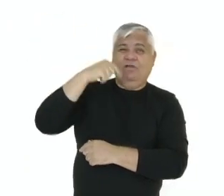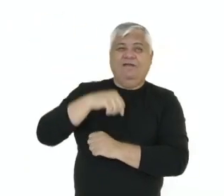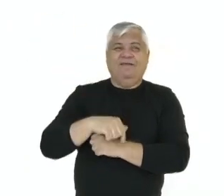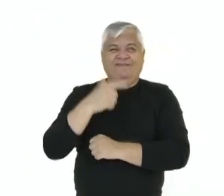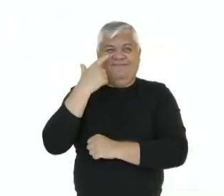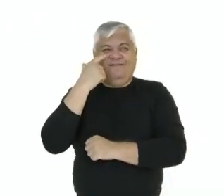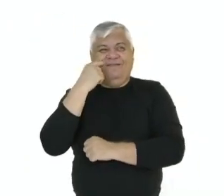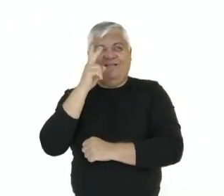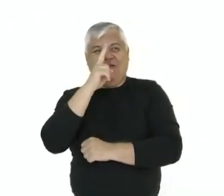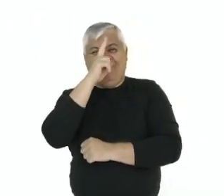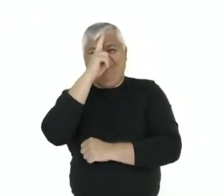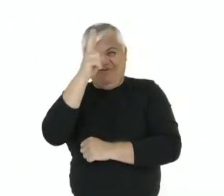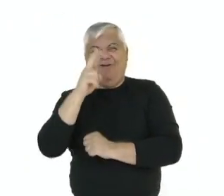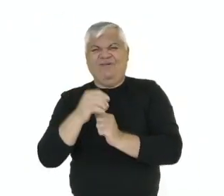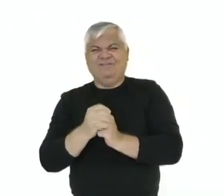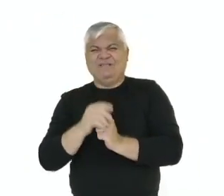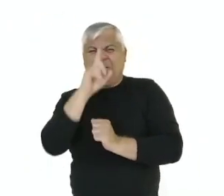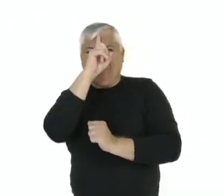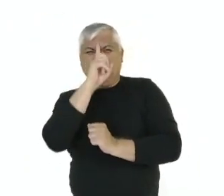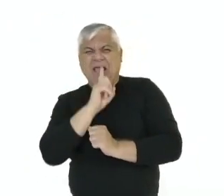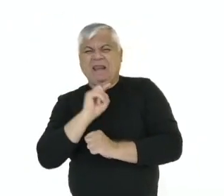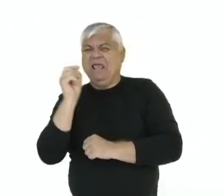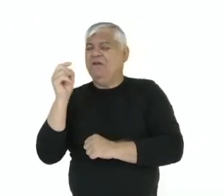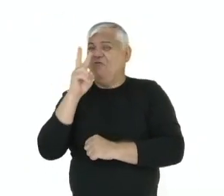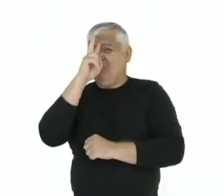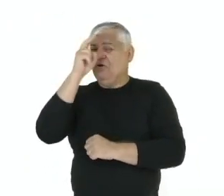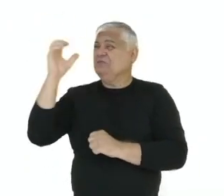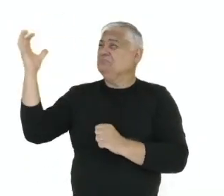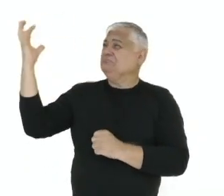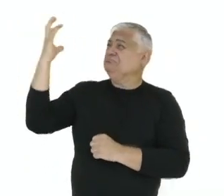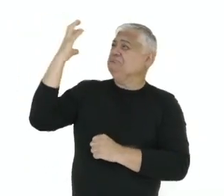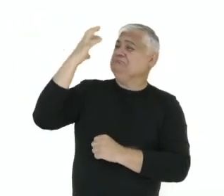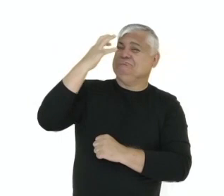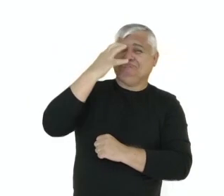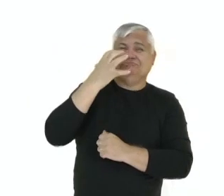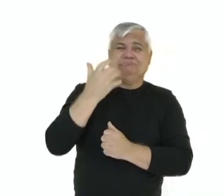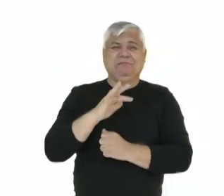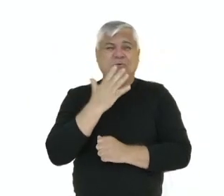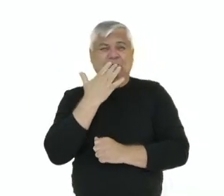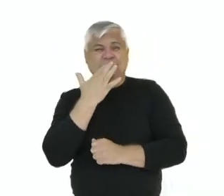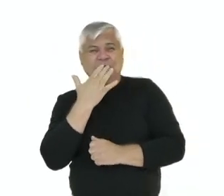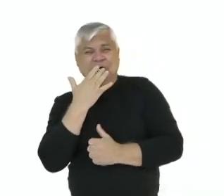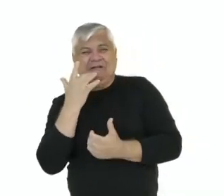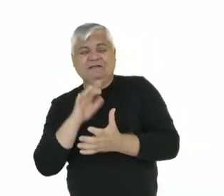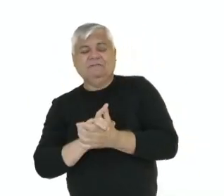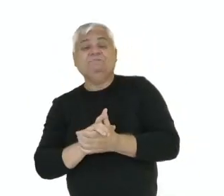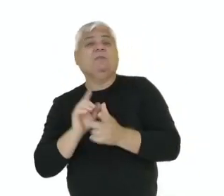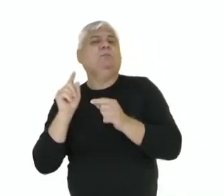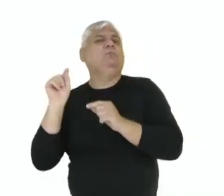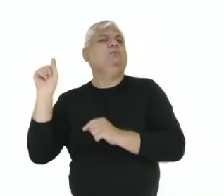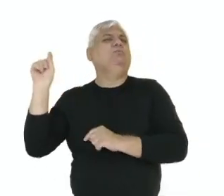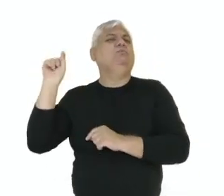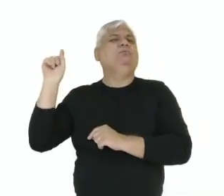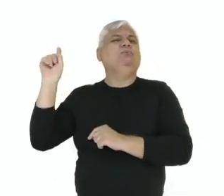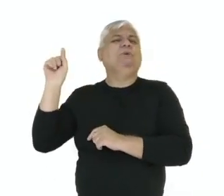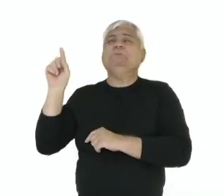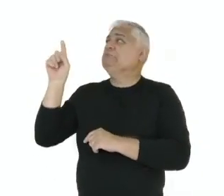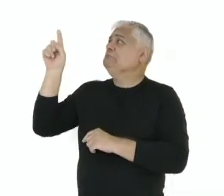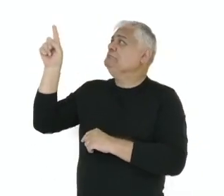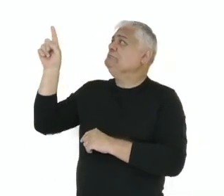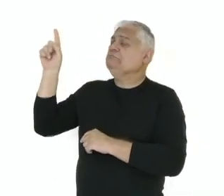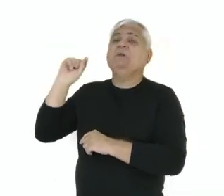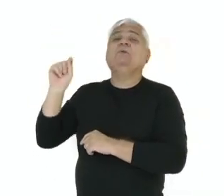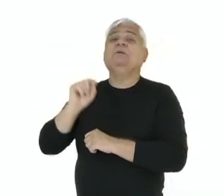cores fortes, esse amarelo forte com um pouco alaranjado, né? E o que isso está representando? Está representando